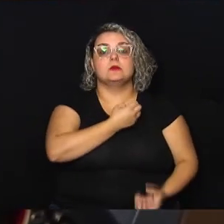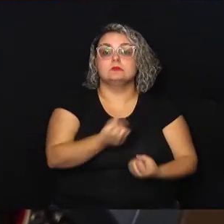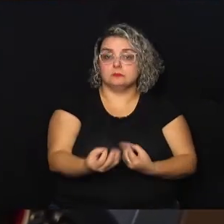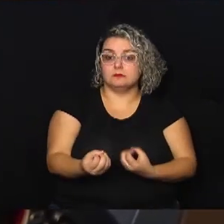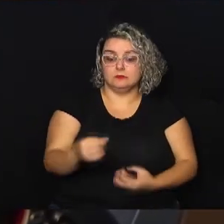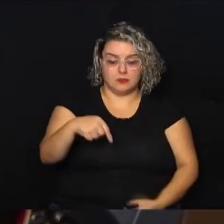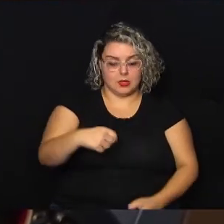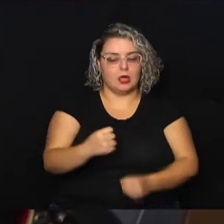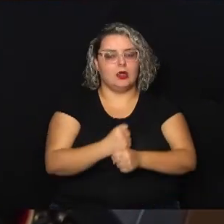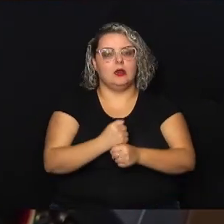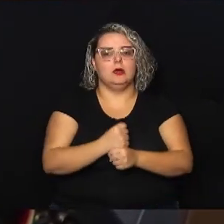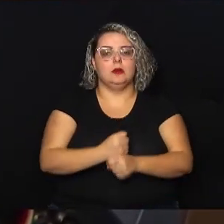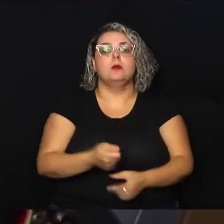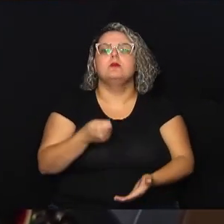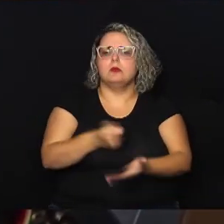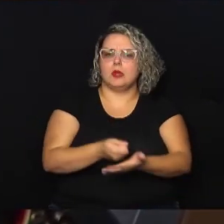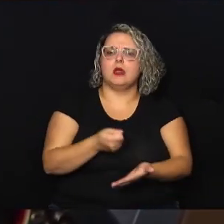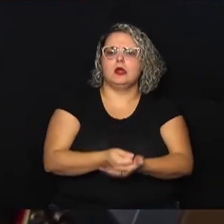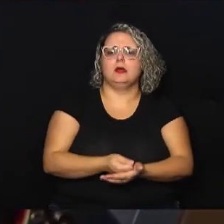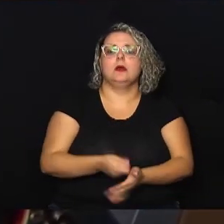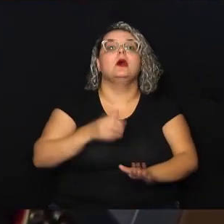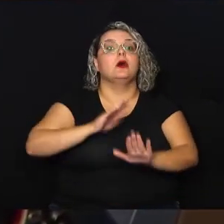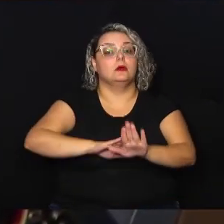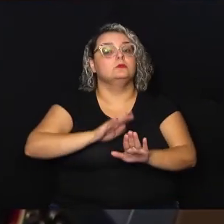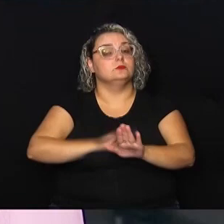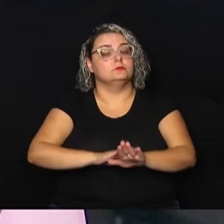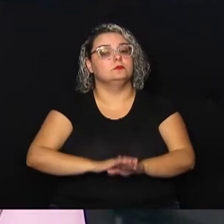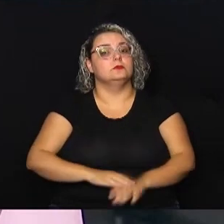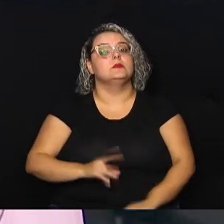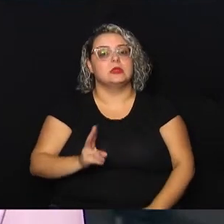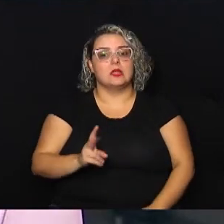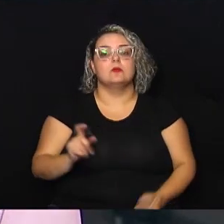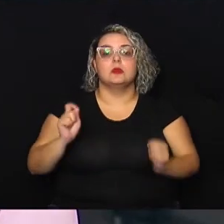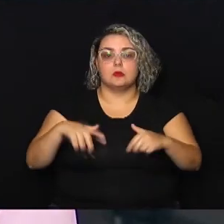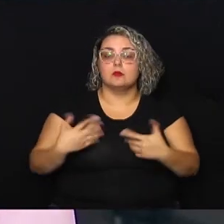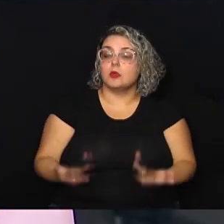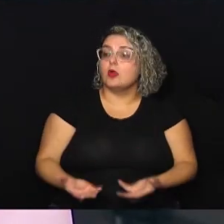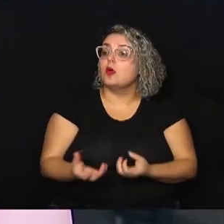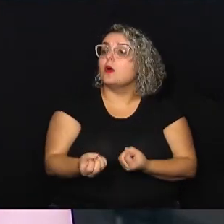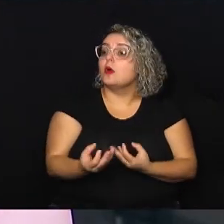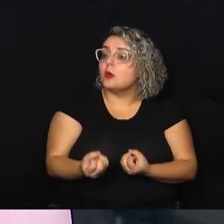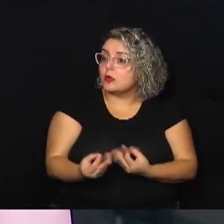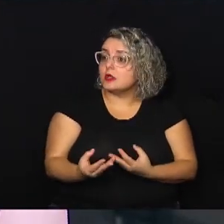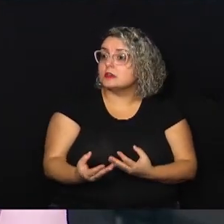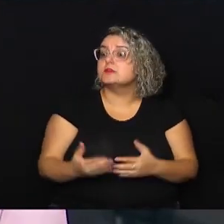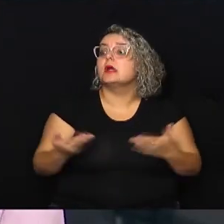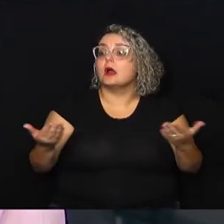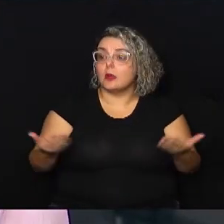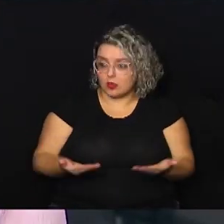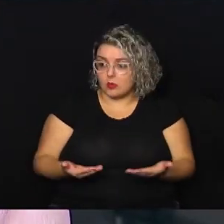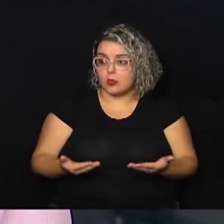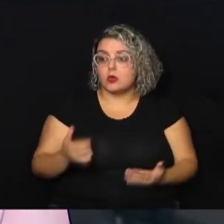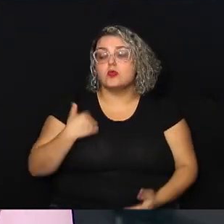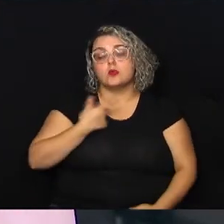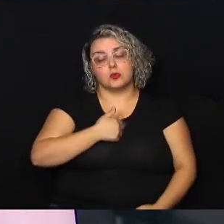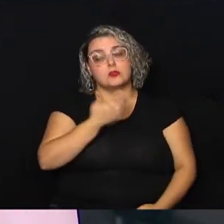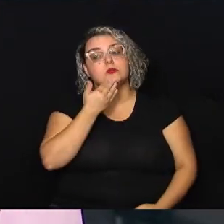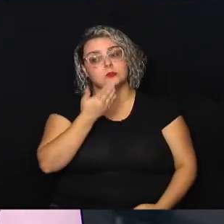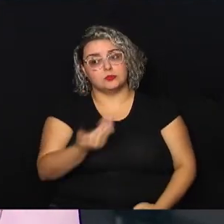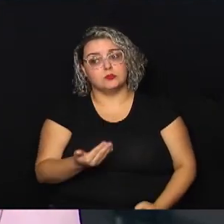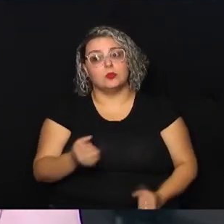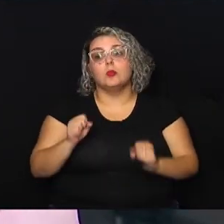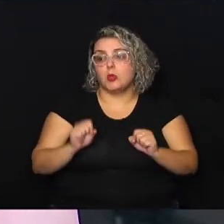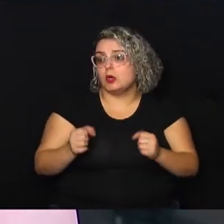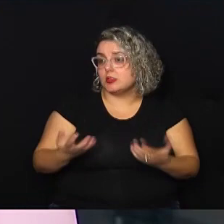este ano, para garantir ações assim que possível. Com esses dados em mãos, a gente pode pedir, né,